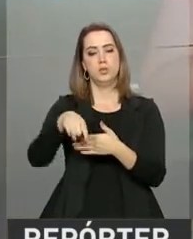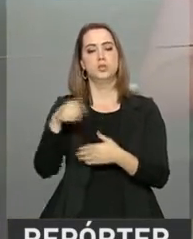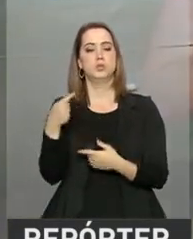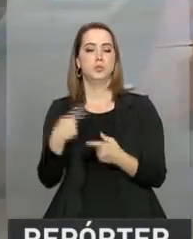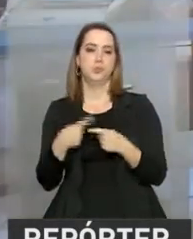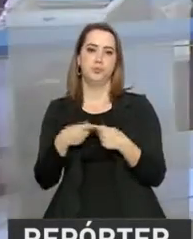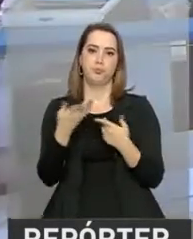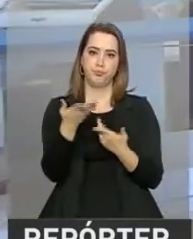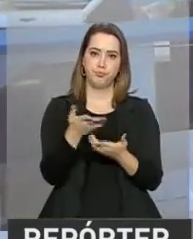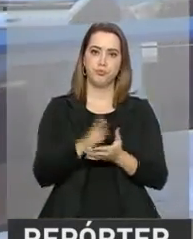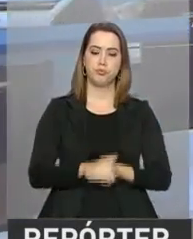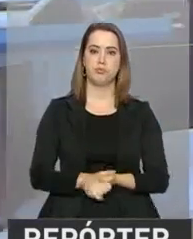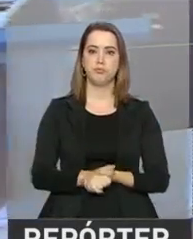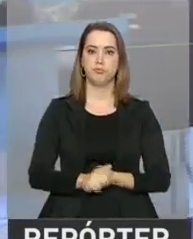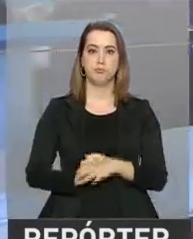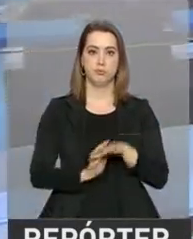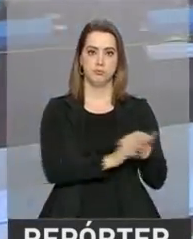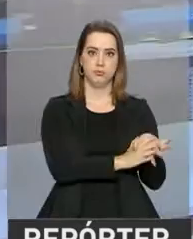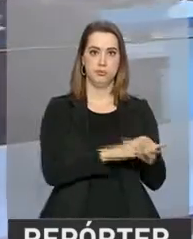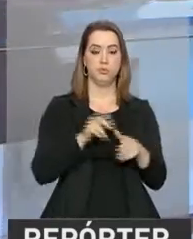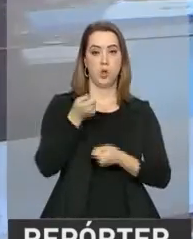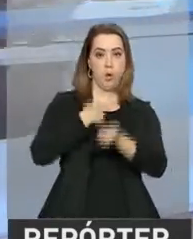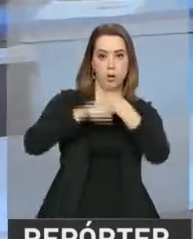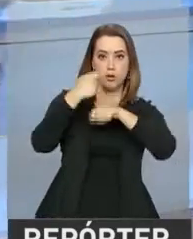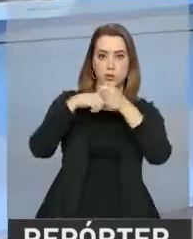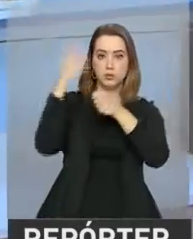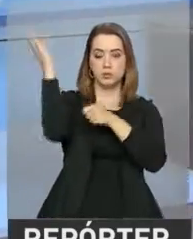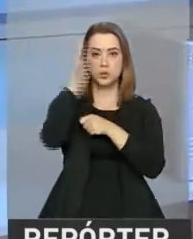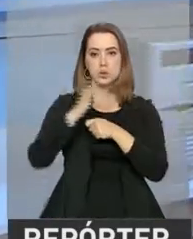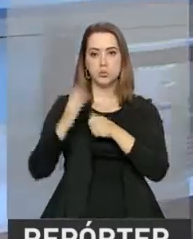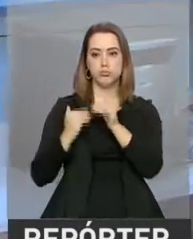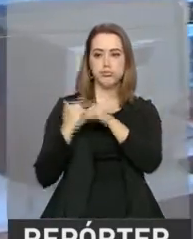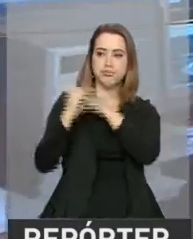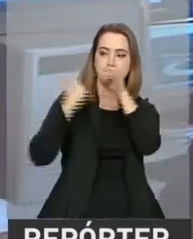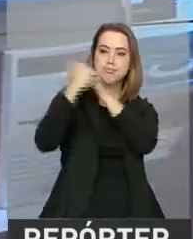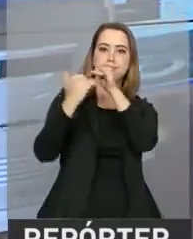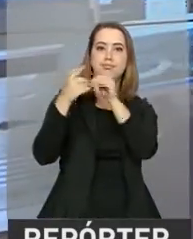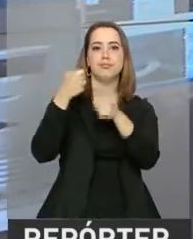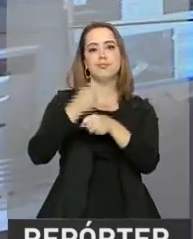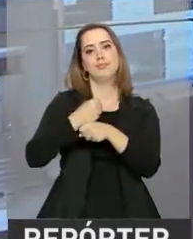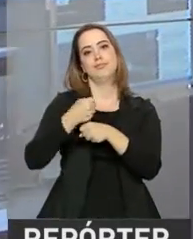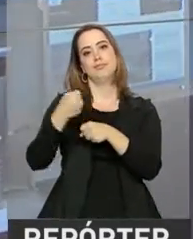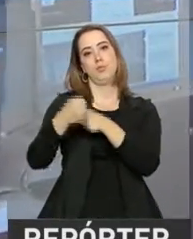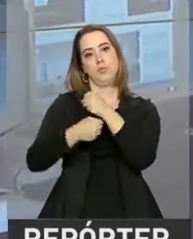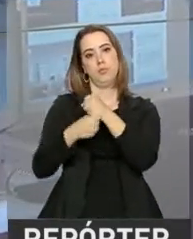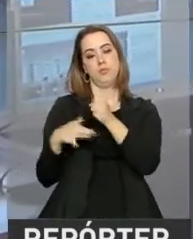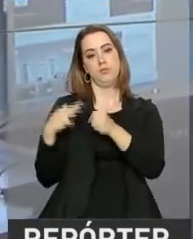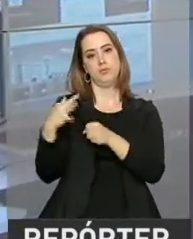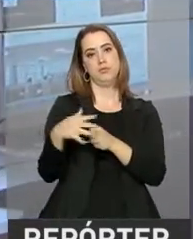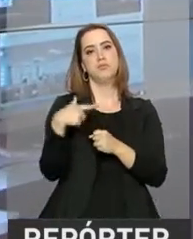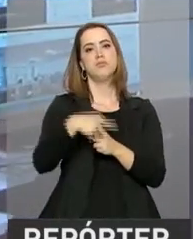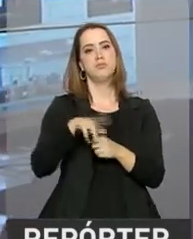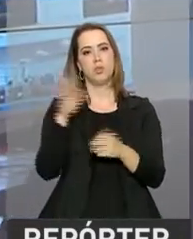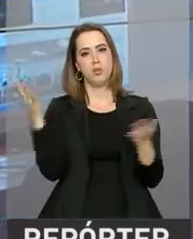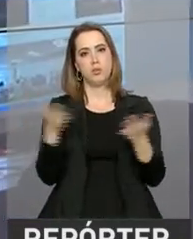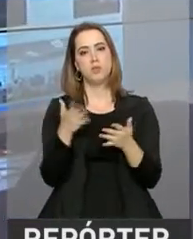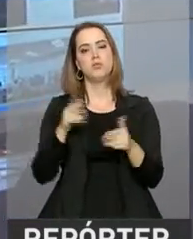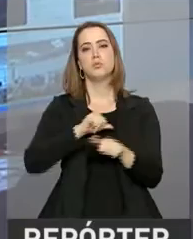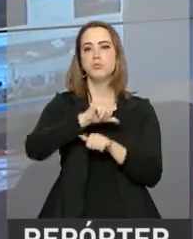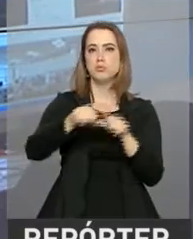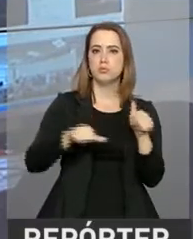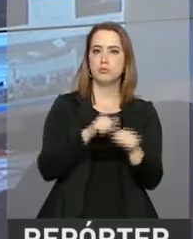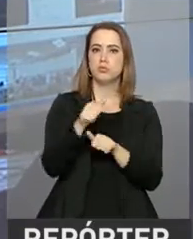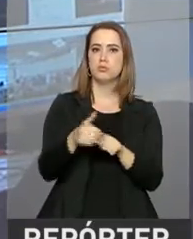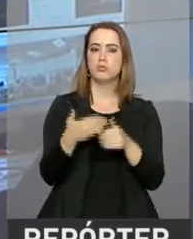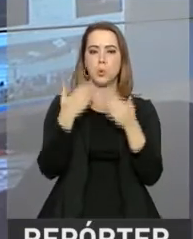você. A economia brasileira vai crescer mais em 2017. A projeção de crescimento foi revista e apresentada agora